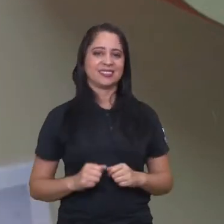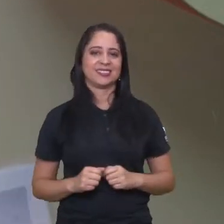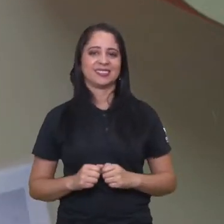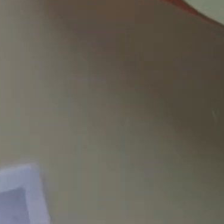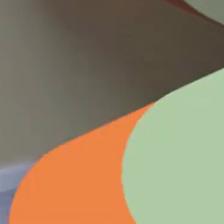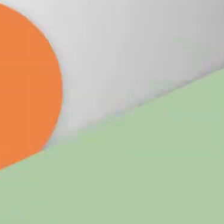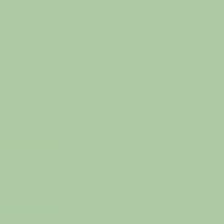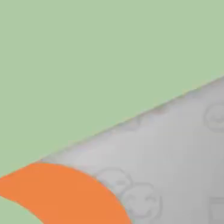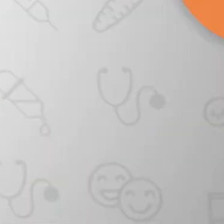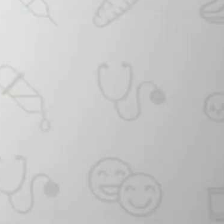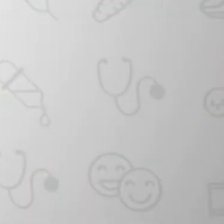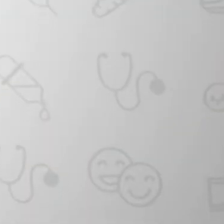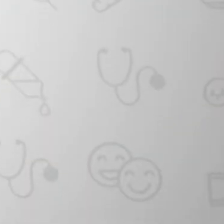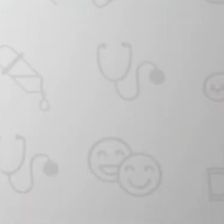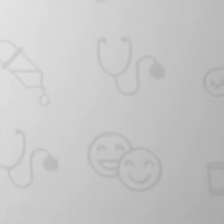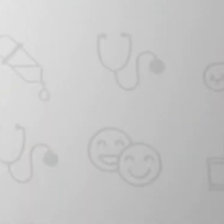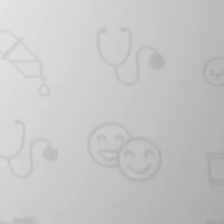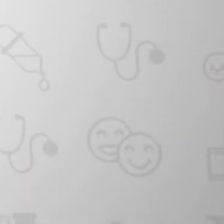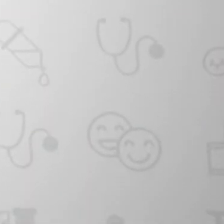volta já já.